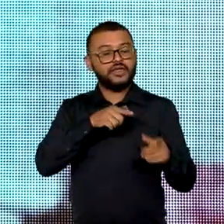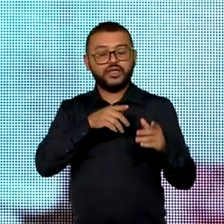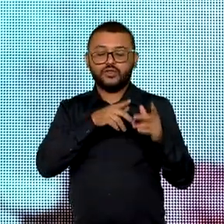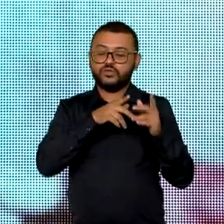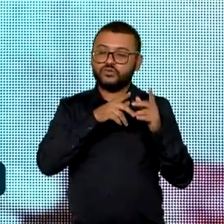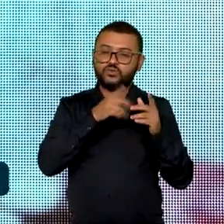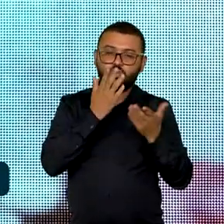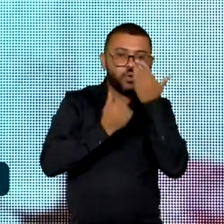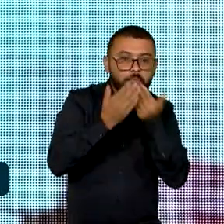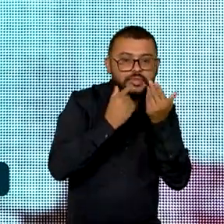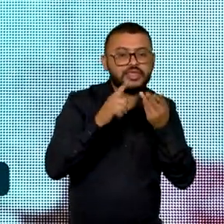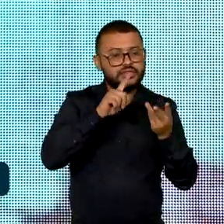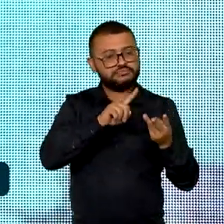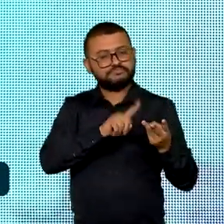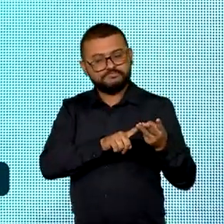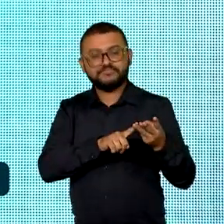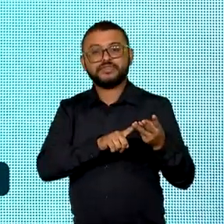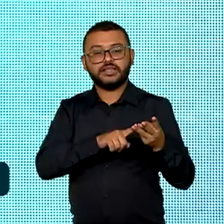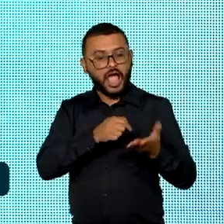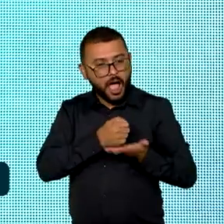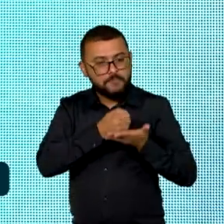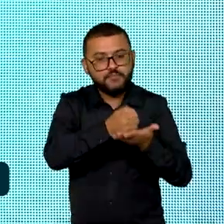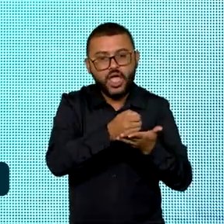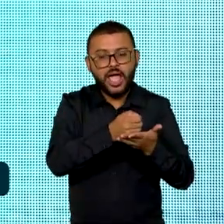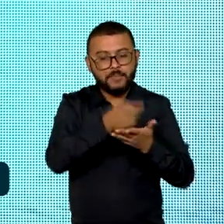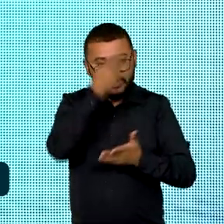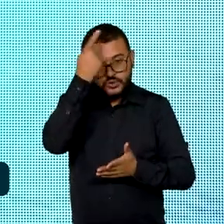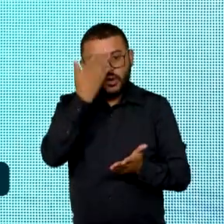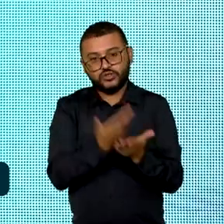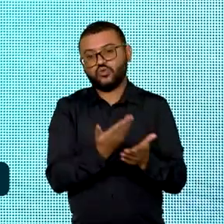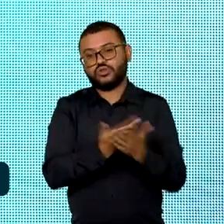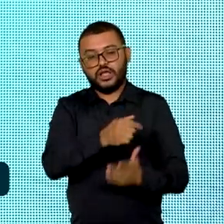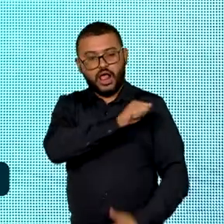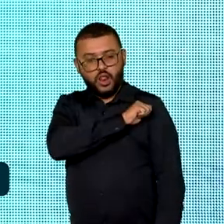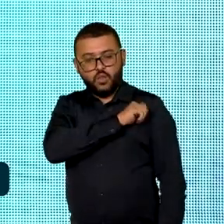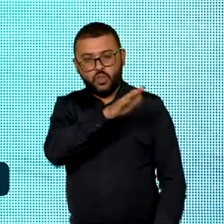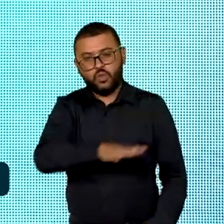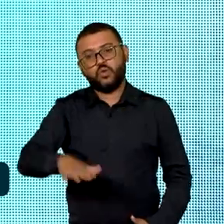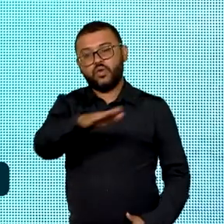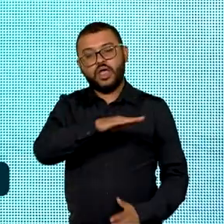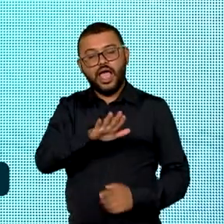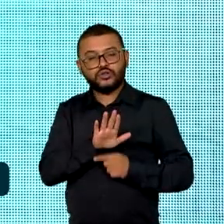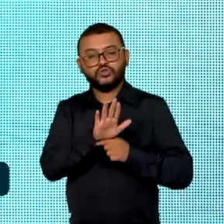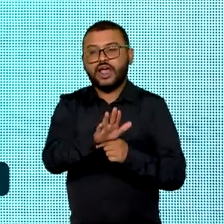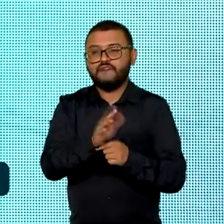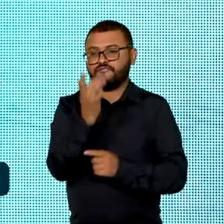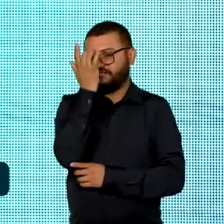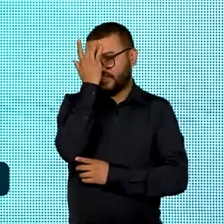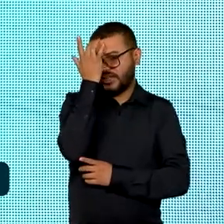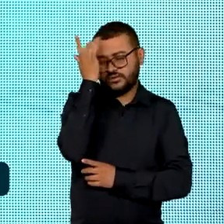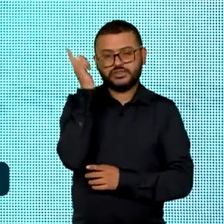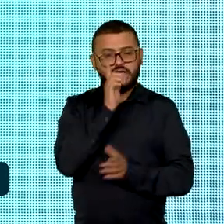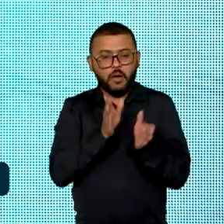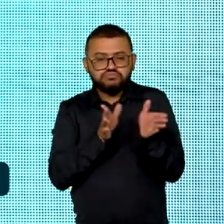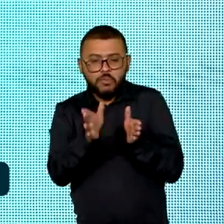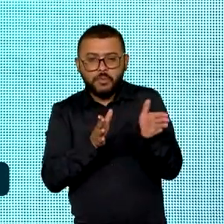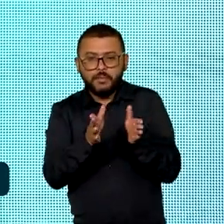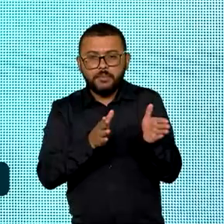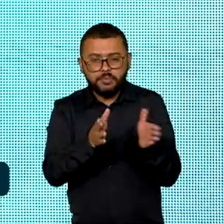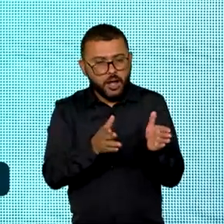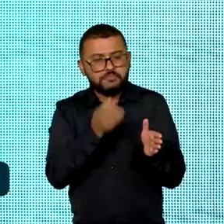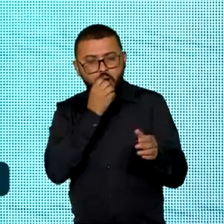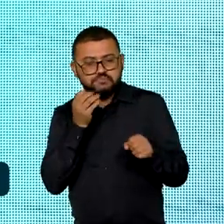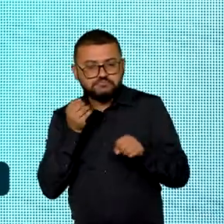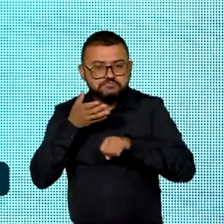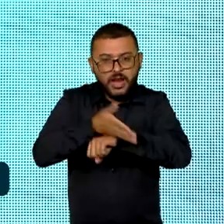moradia e apoio aos seus estudantes, de modo a viabilizar que ela seja acessível a